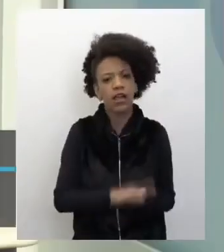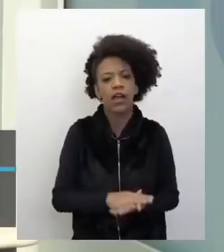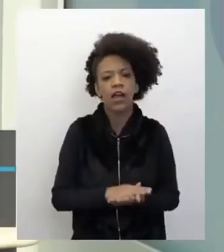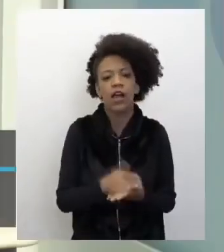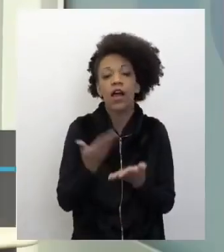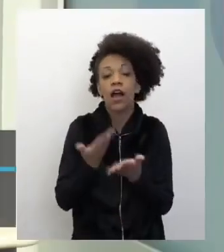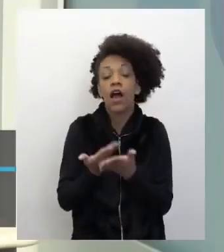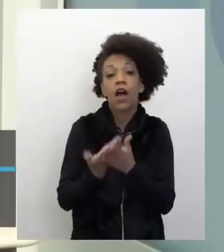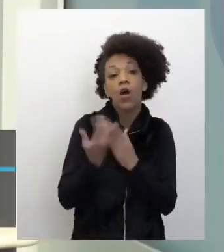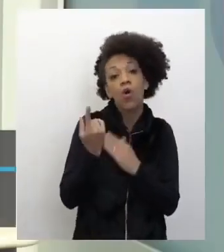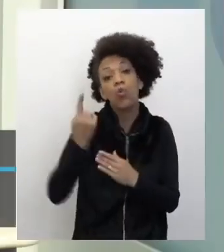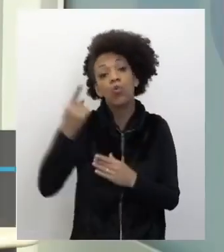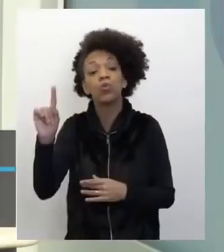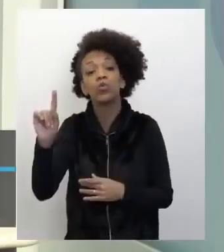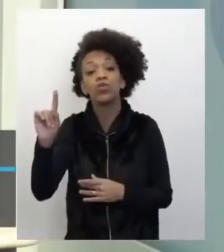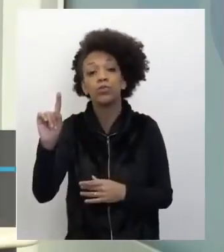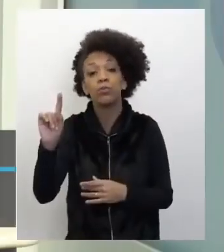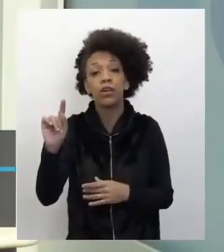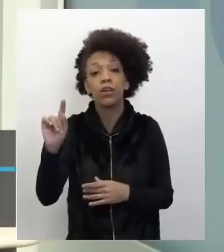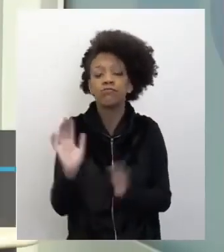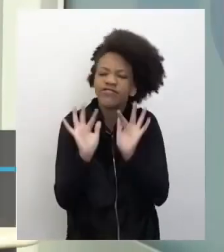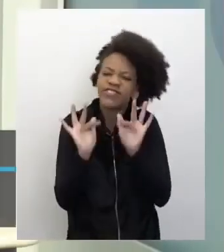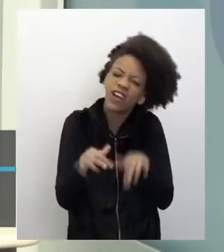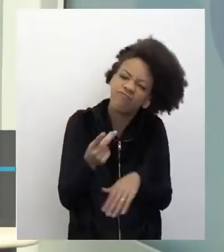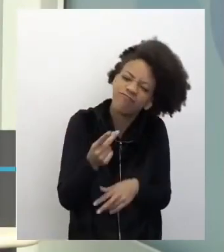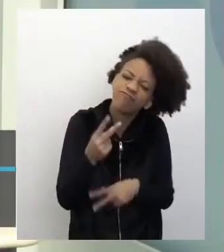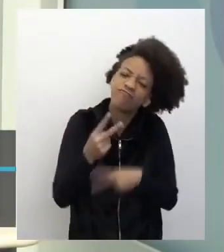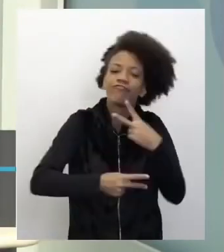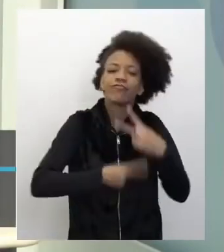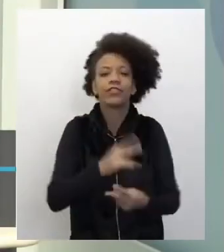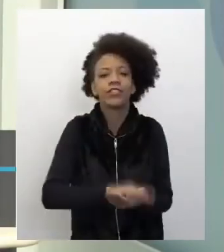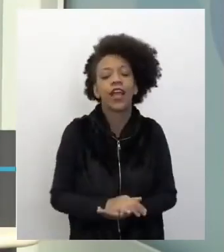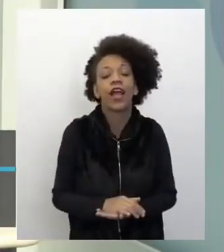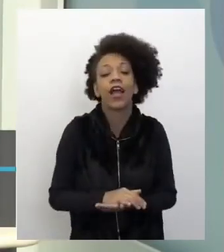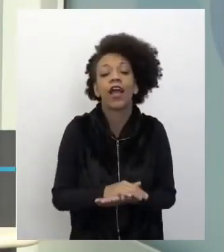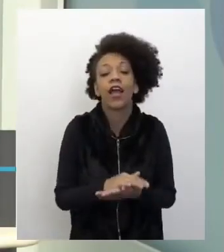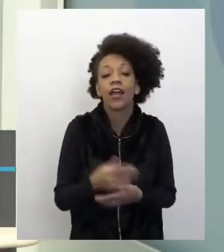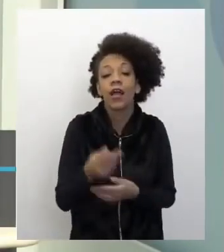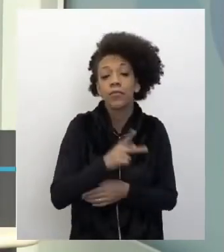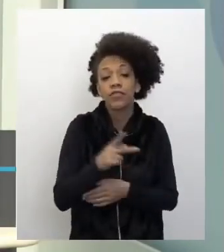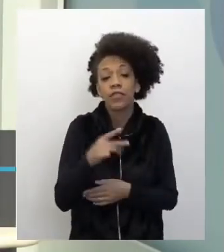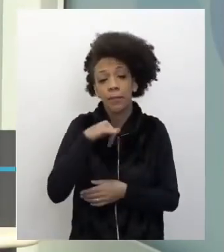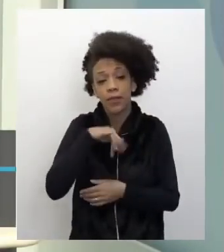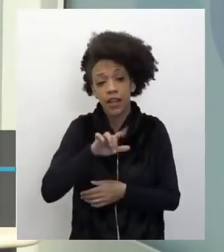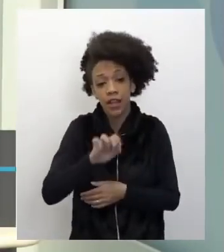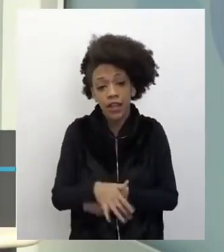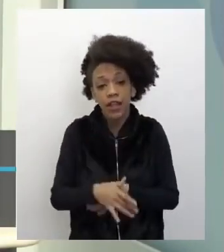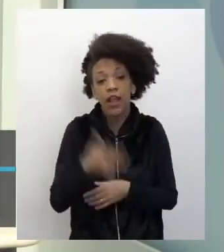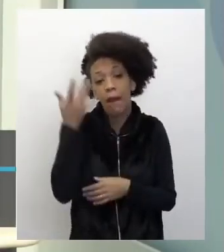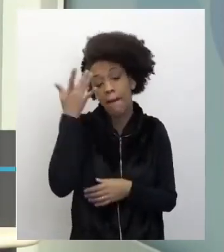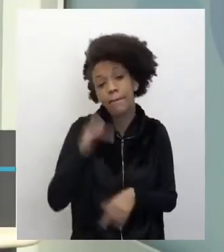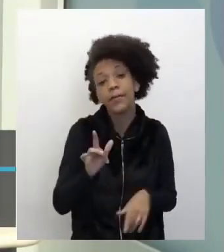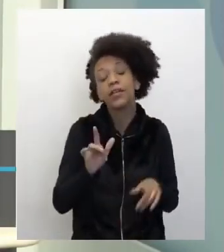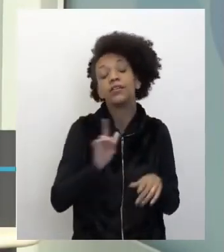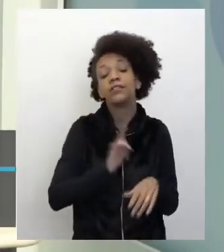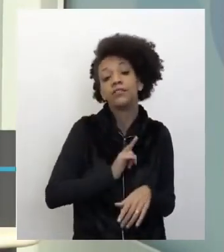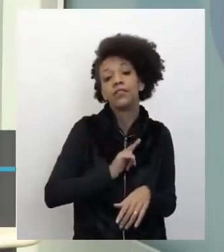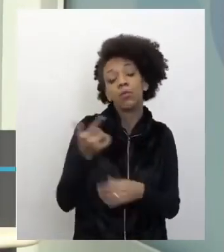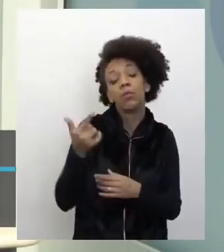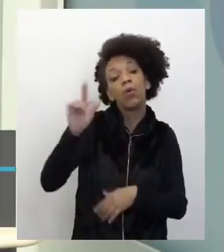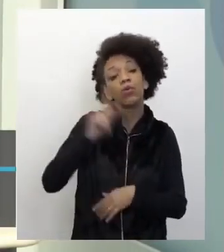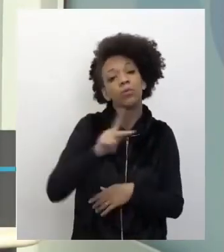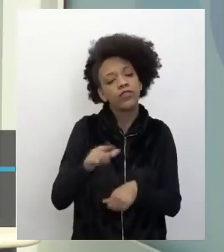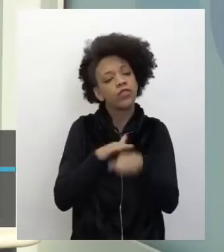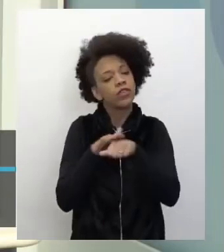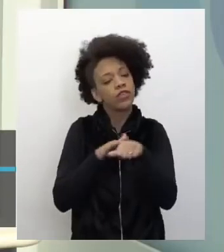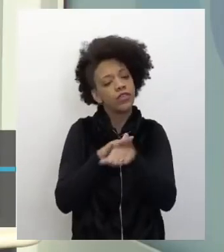nossa última aula, né, eu com a professora Milene aqui, amanhã a gente também tem outro professor que vai conversar com vocês.